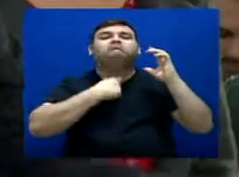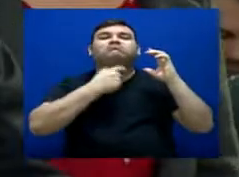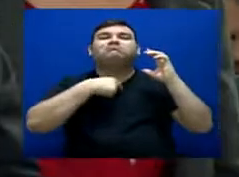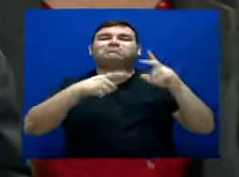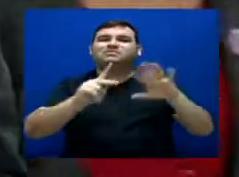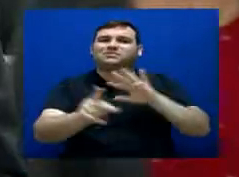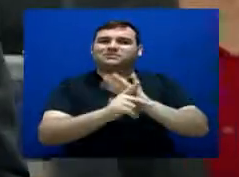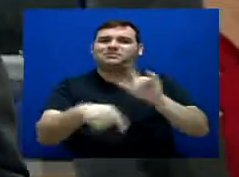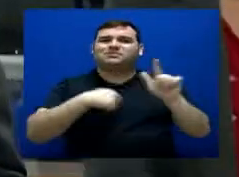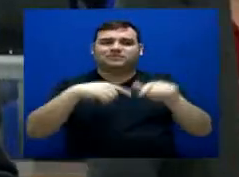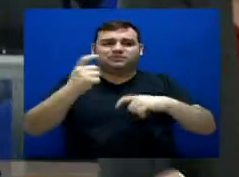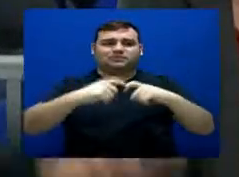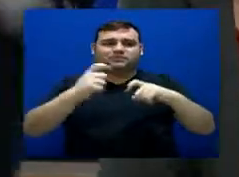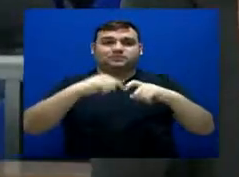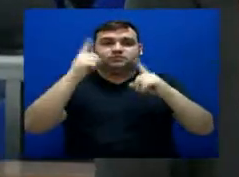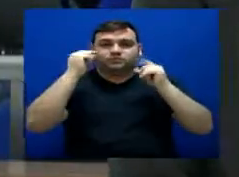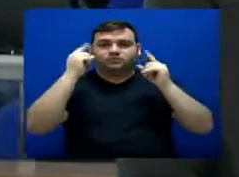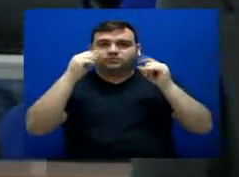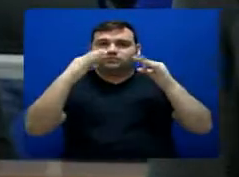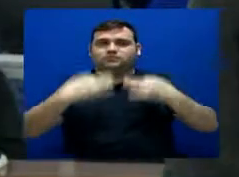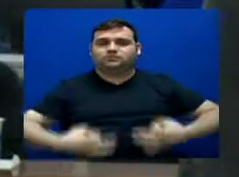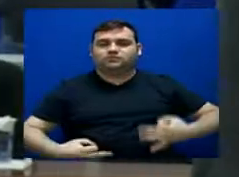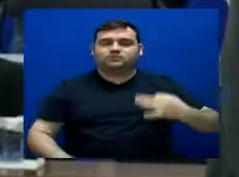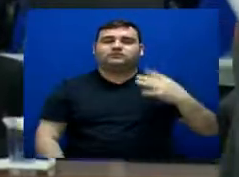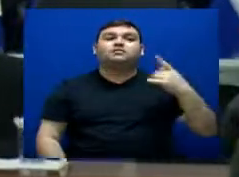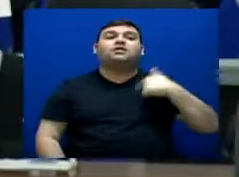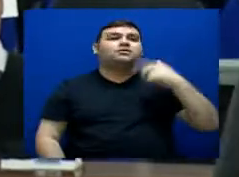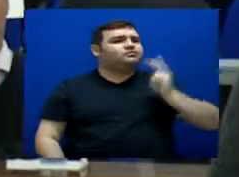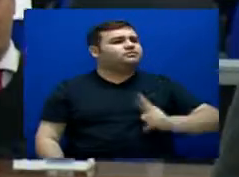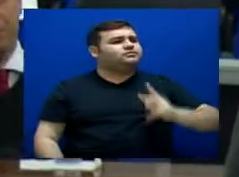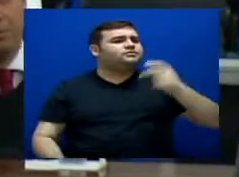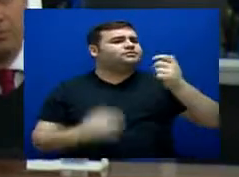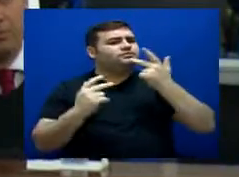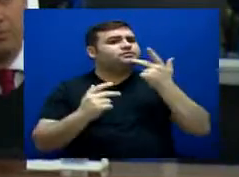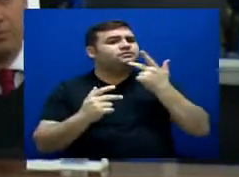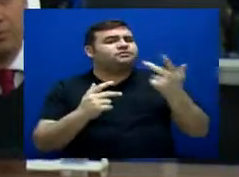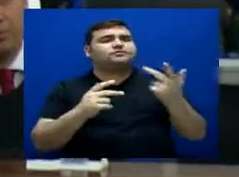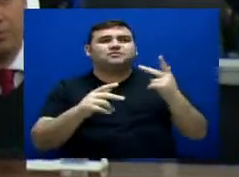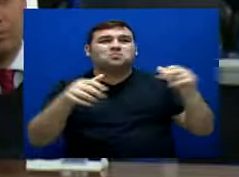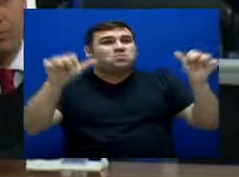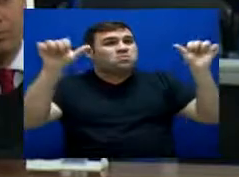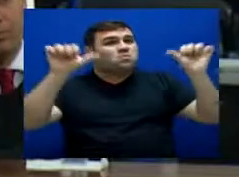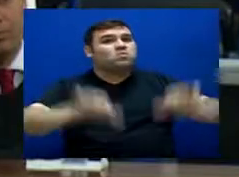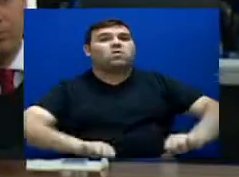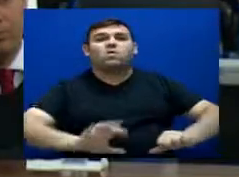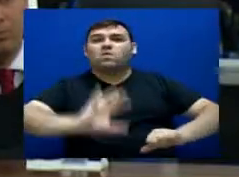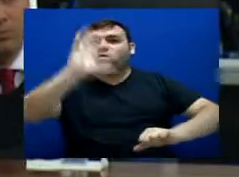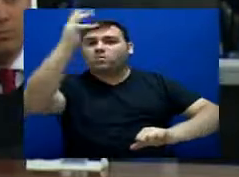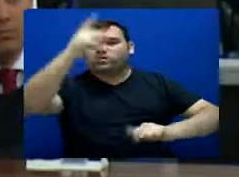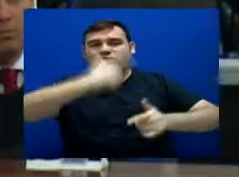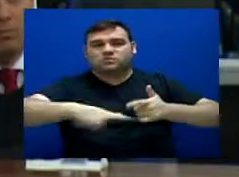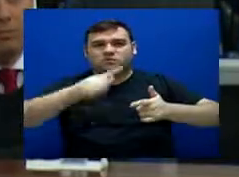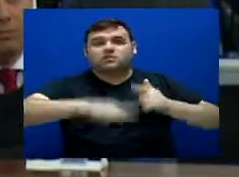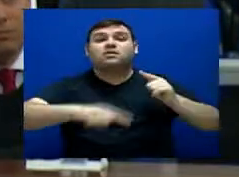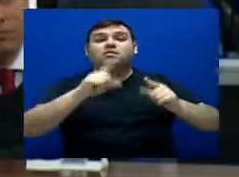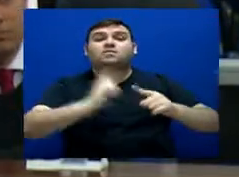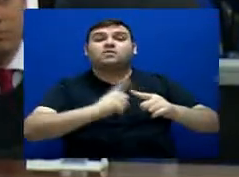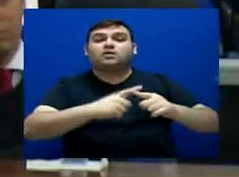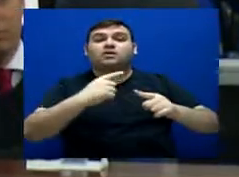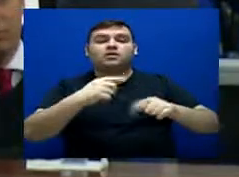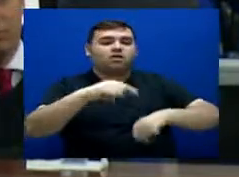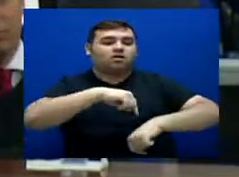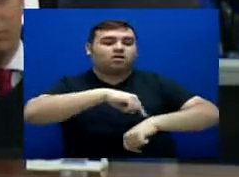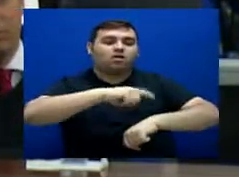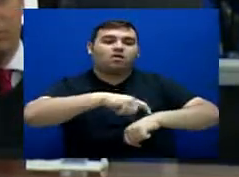me especializei em medicina do sono. E eu sempre coloco que as piores tragédias que ocorreram no mundo ocorreram por volta